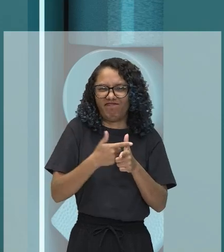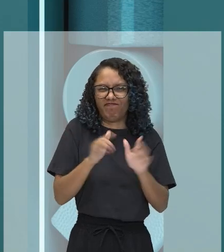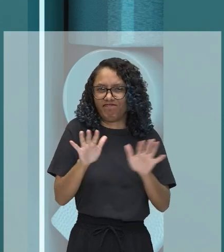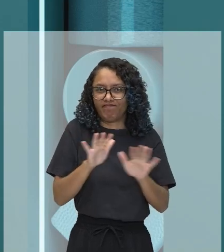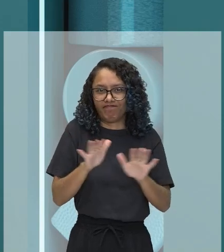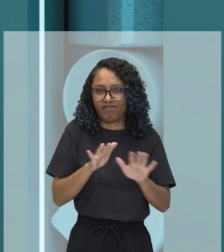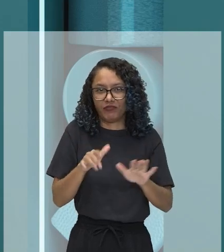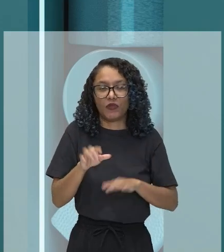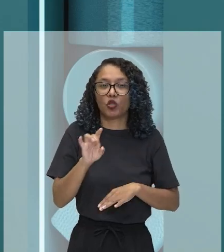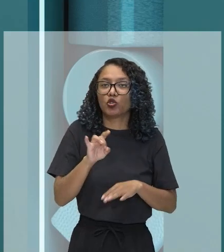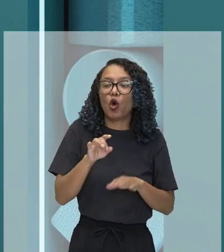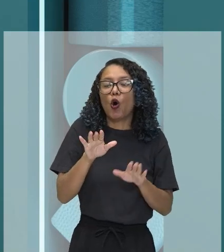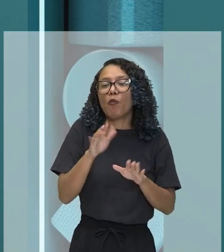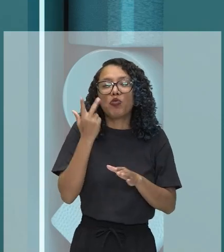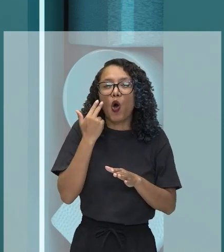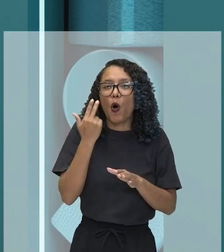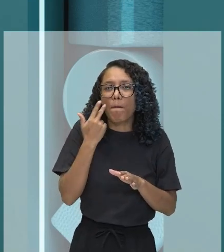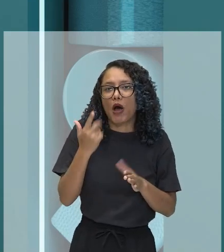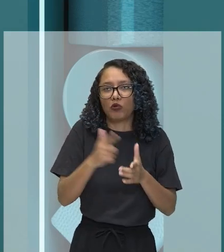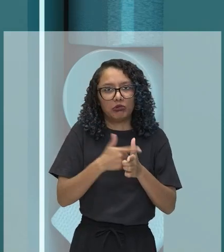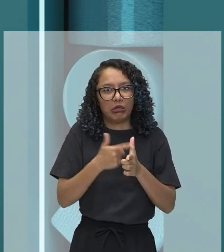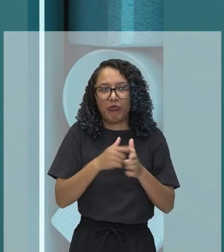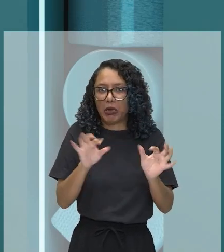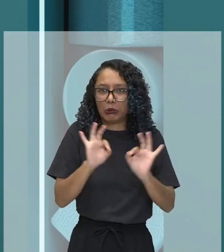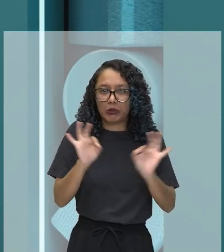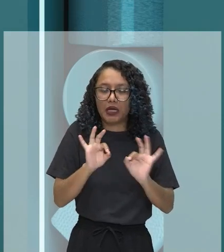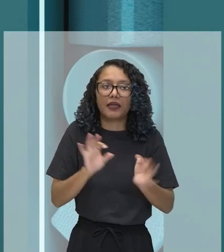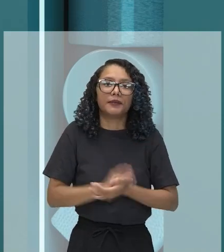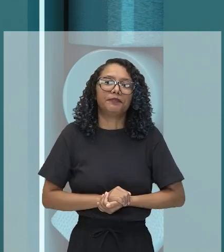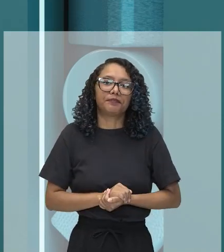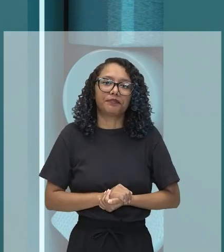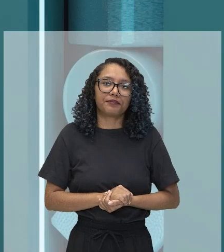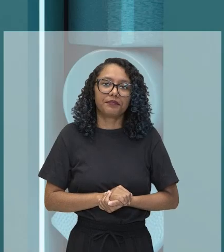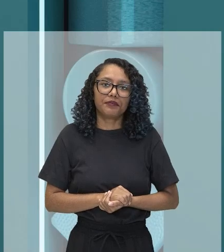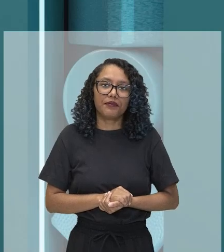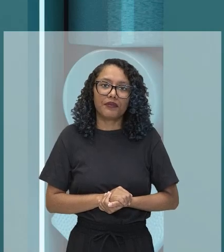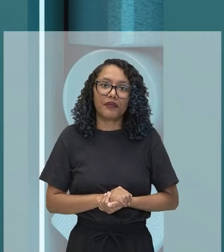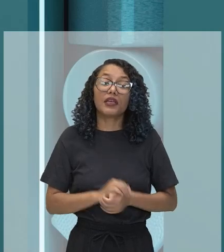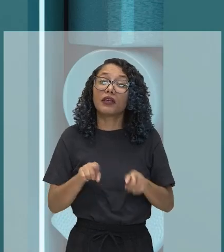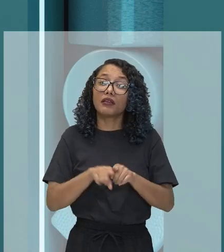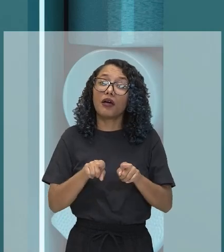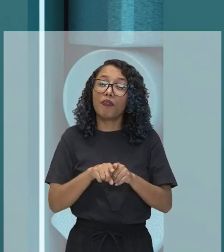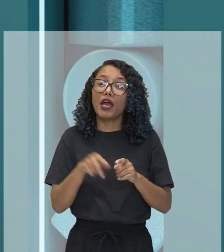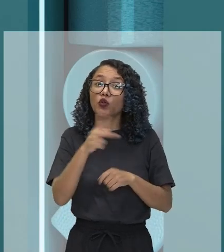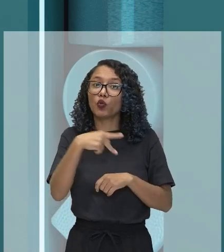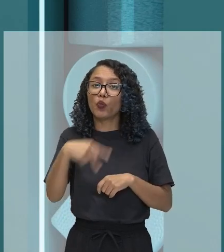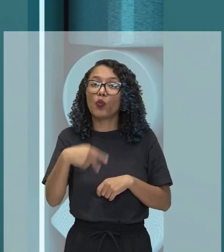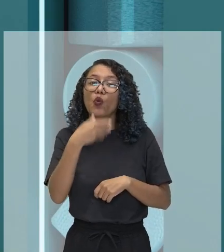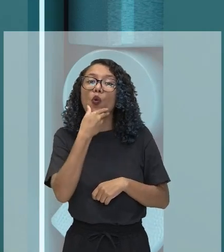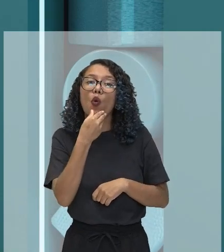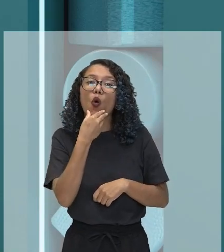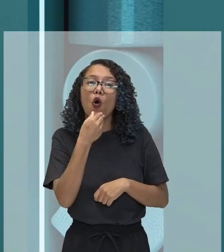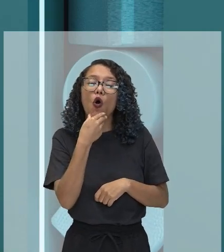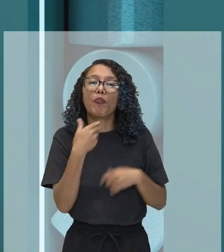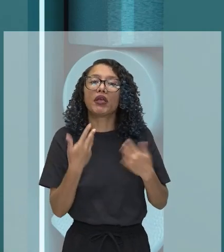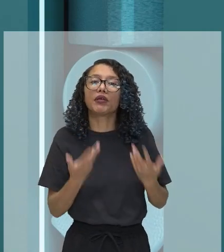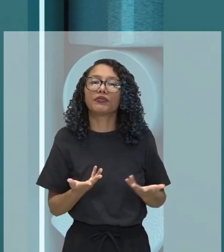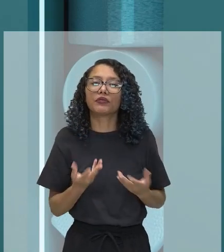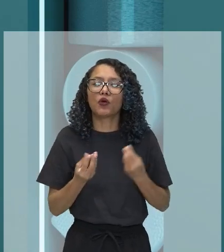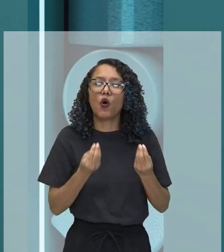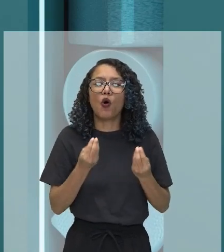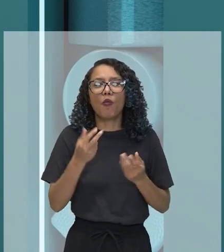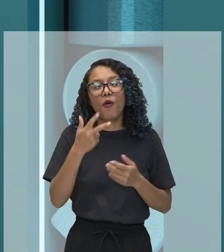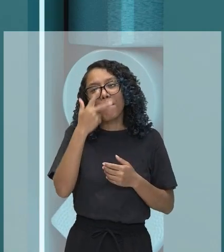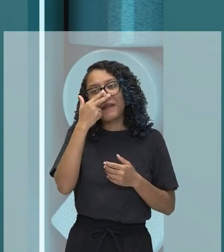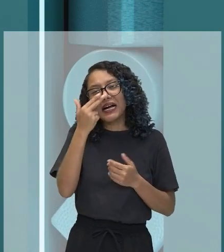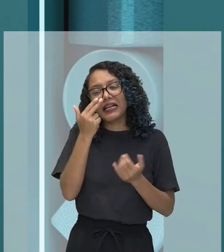dançam descalços. E a roupa dos homens é simples, como vocês viram, a roupa do professor Denilson. E lembra a veste de